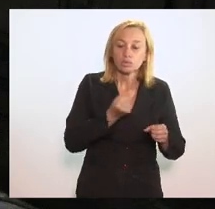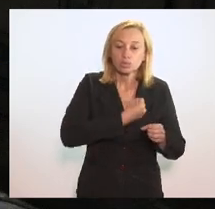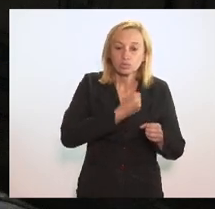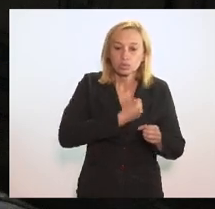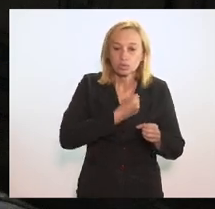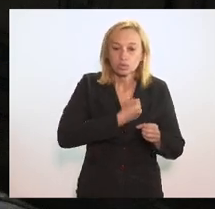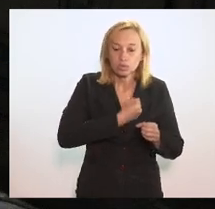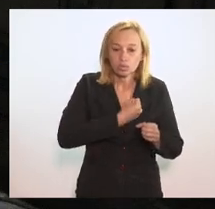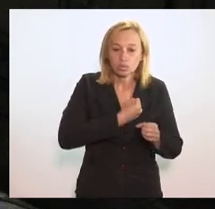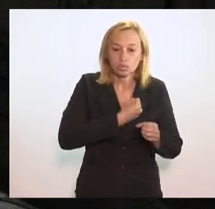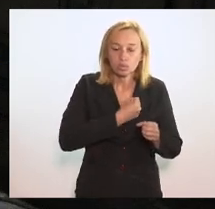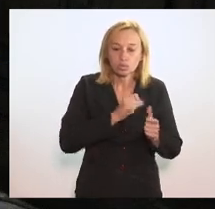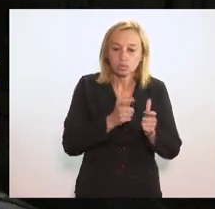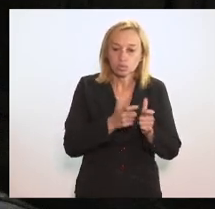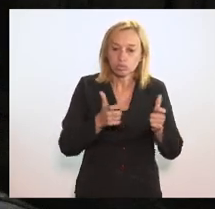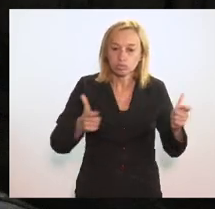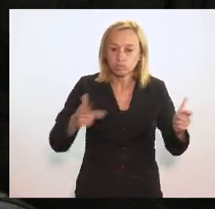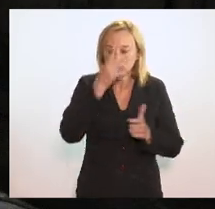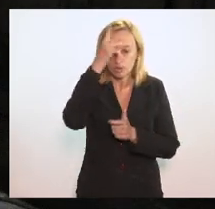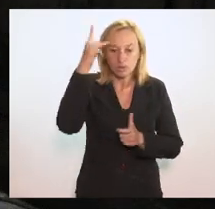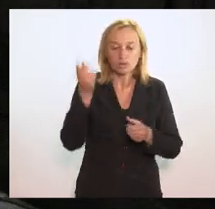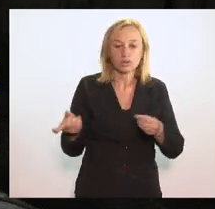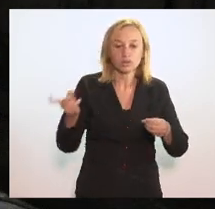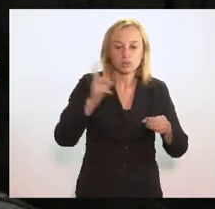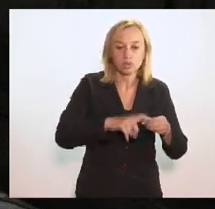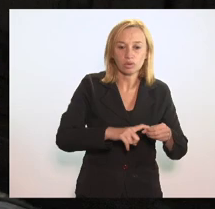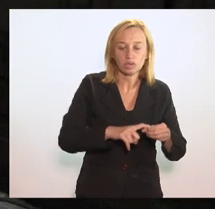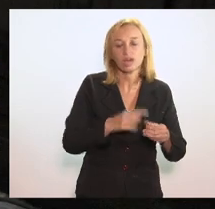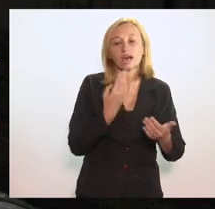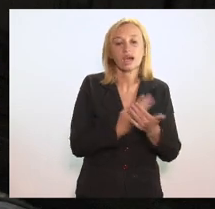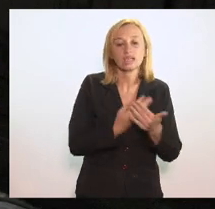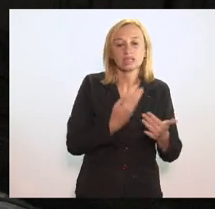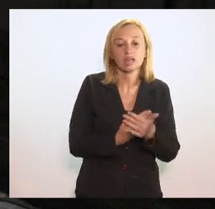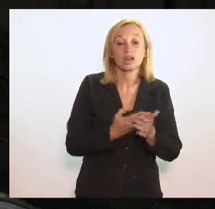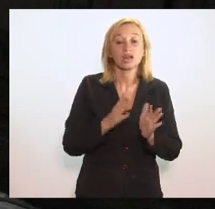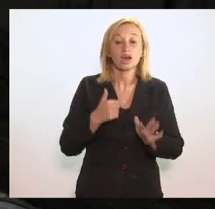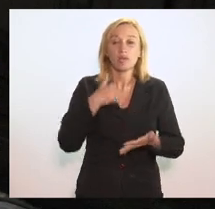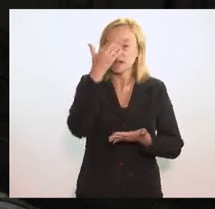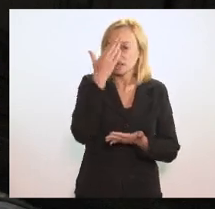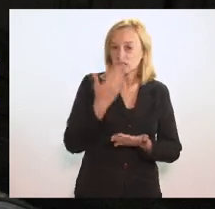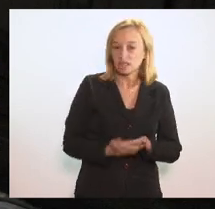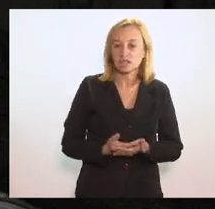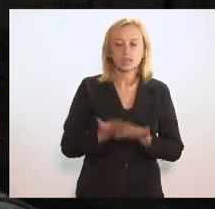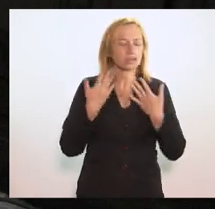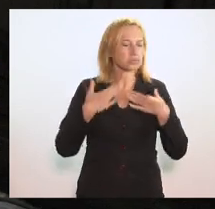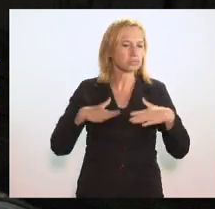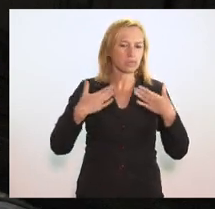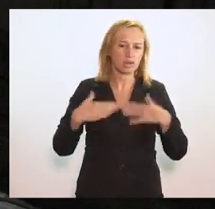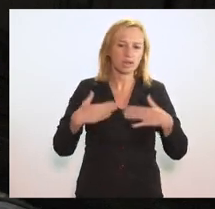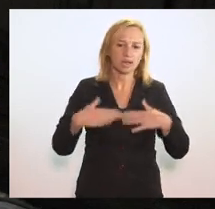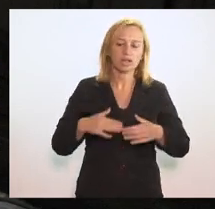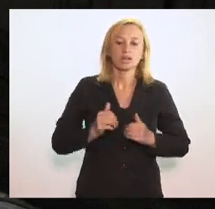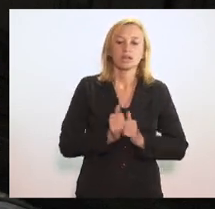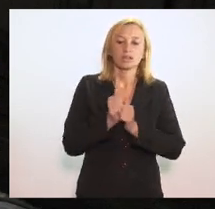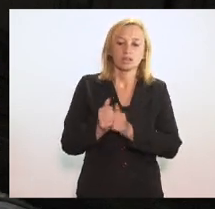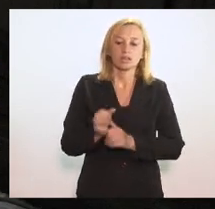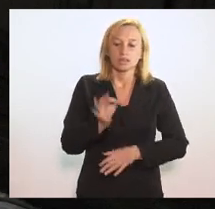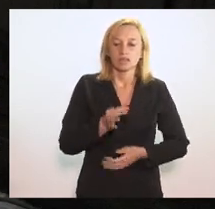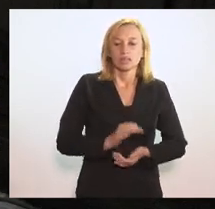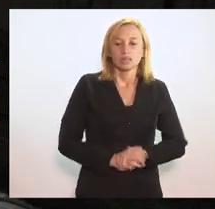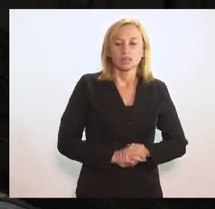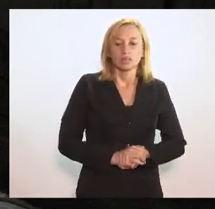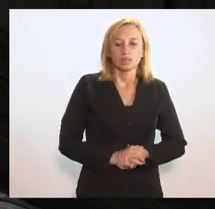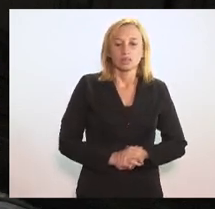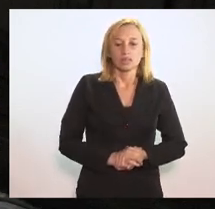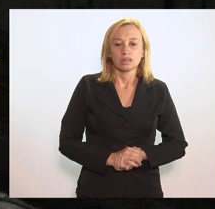que teve na rede a partir da volta às aulas. Então, acredito aqui que com muita tranquilidade o encaminhamento é pertinente